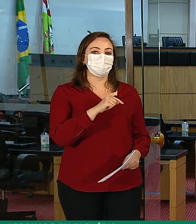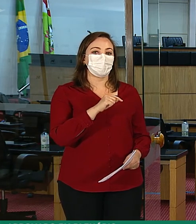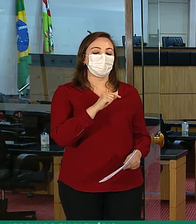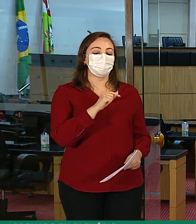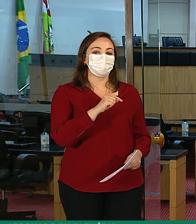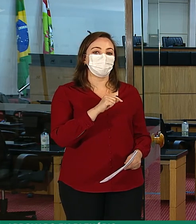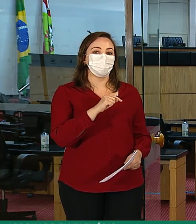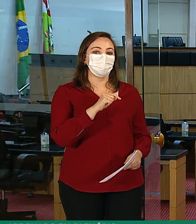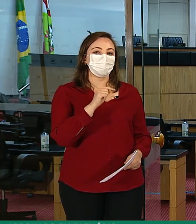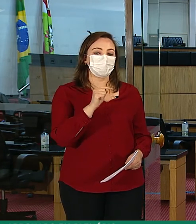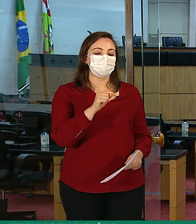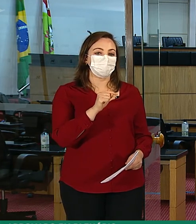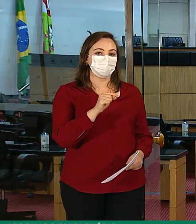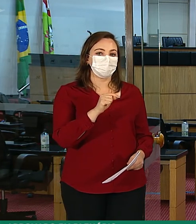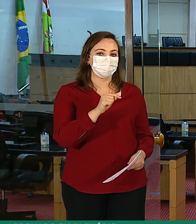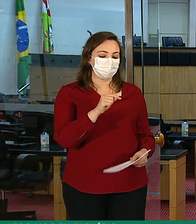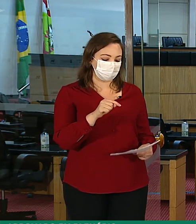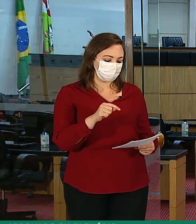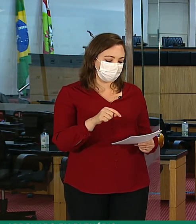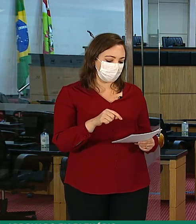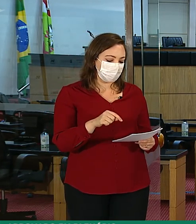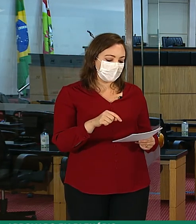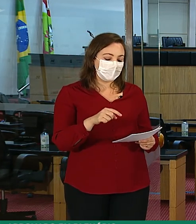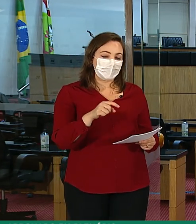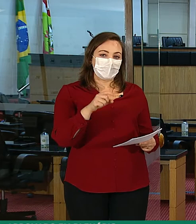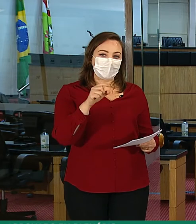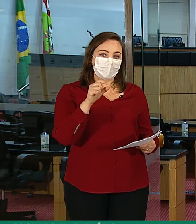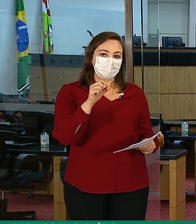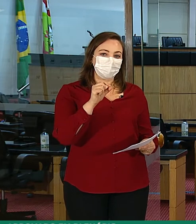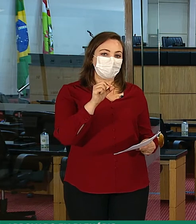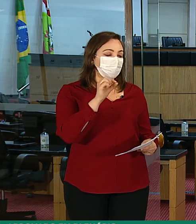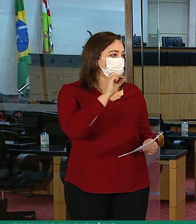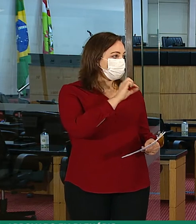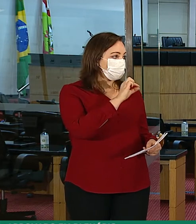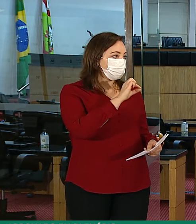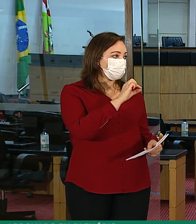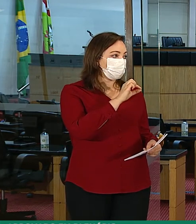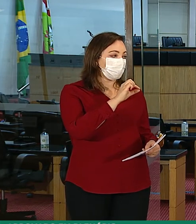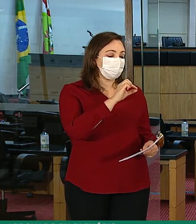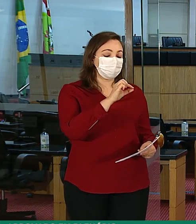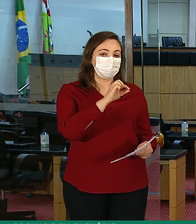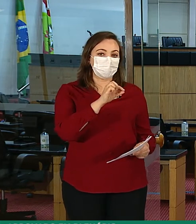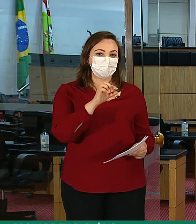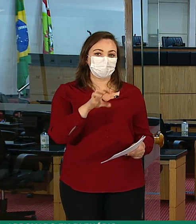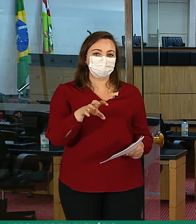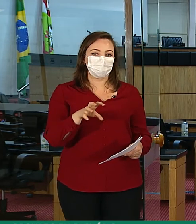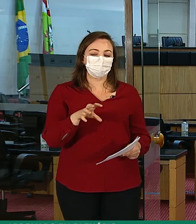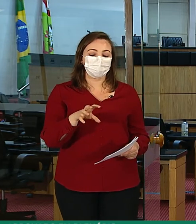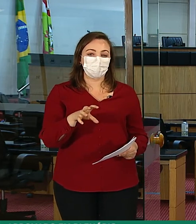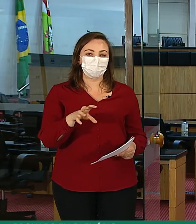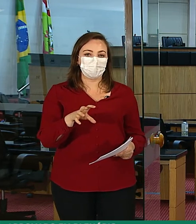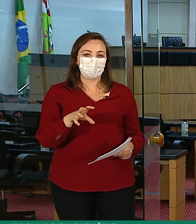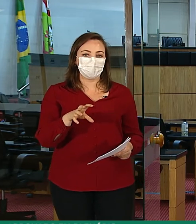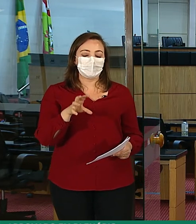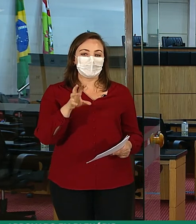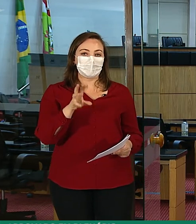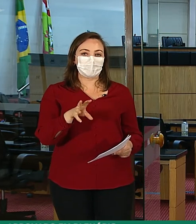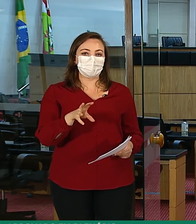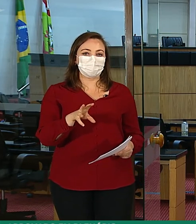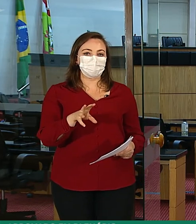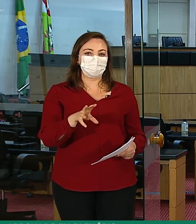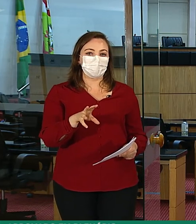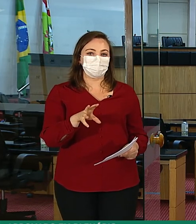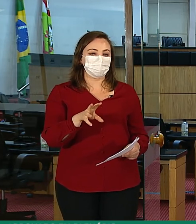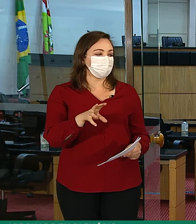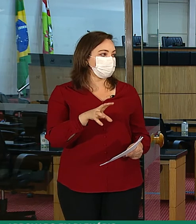Legislativa, lembrando, aprovou uma alteração a esse projeto de lei, porque o projeto original dizia que esse grupo se reuniria